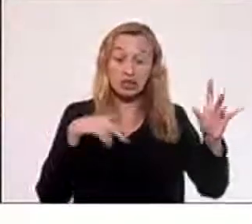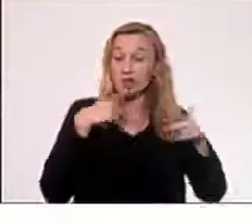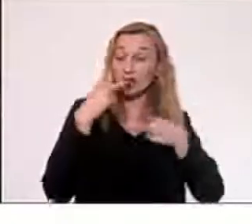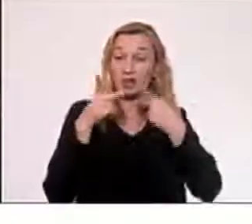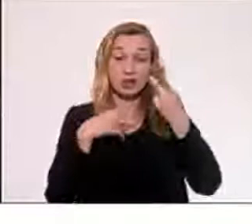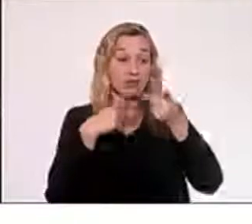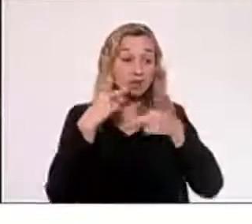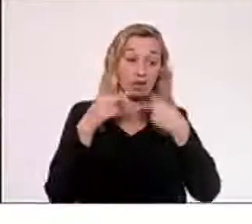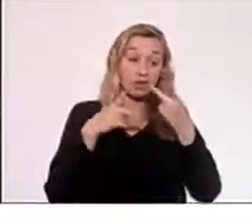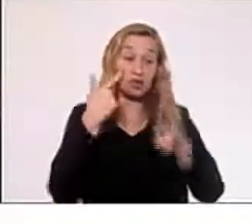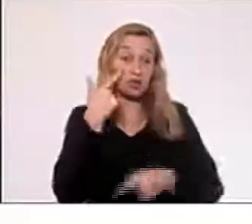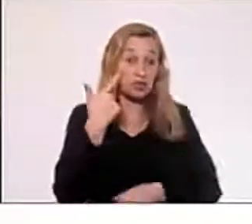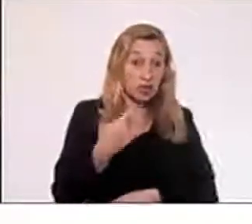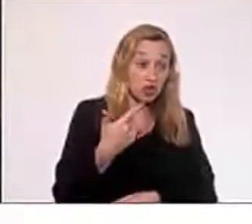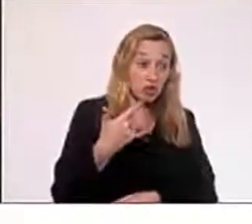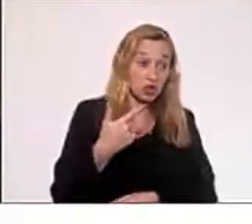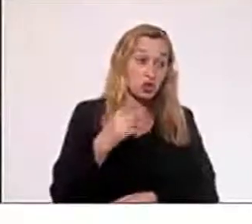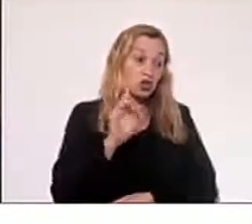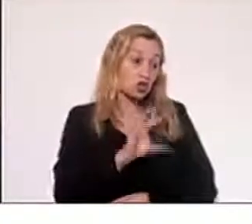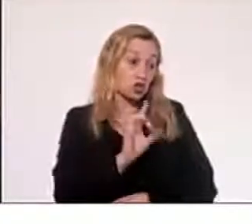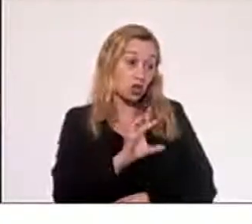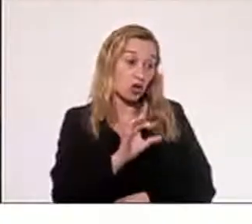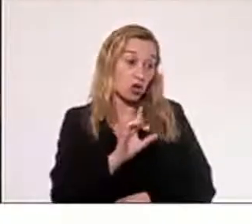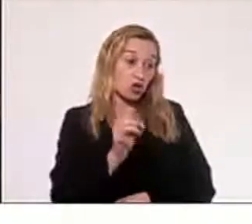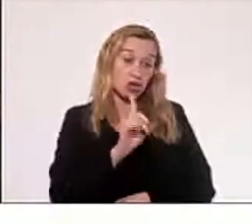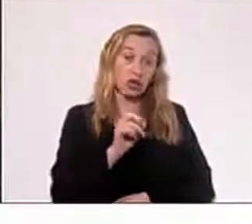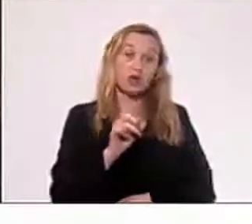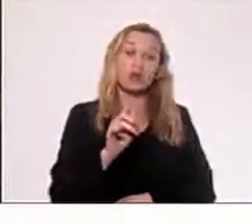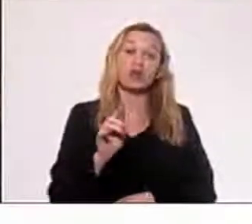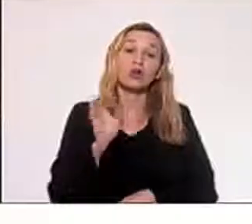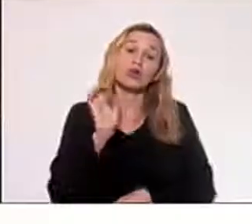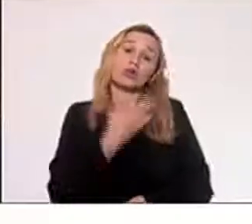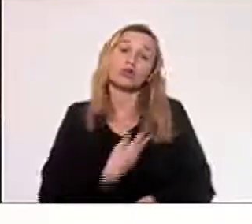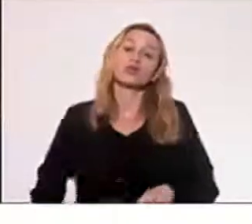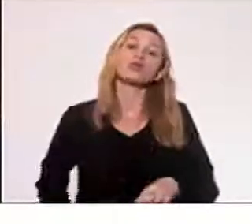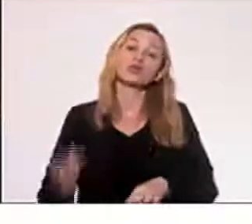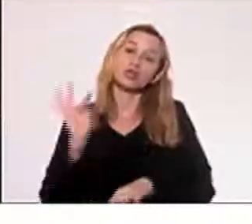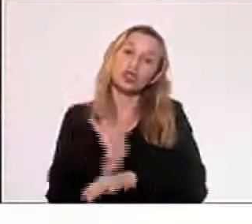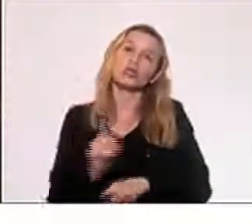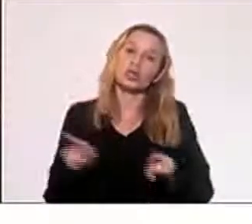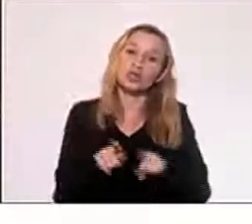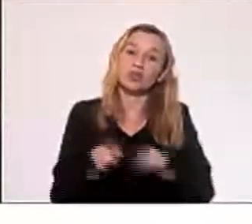tem visto, não só no governo do Estado, mas no governo federal. Muito obrigada, senhora presidenta.